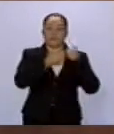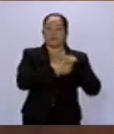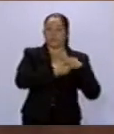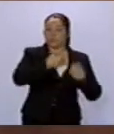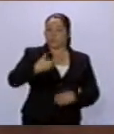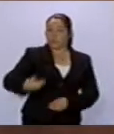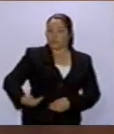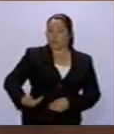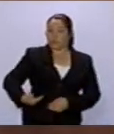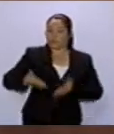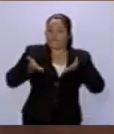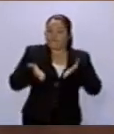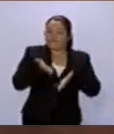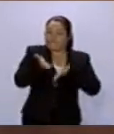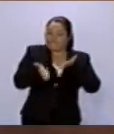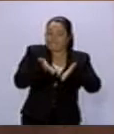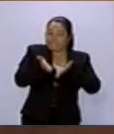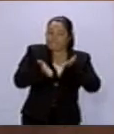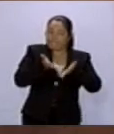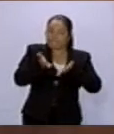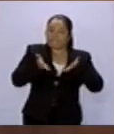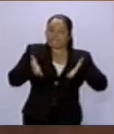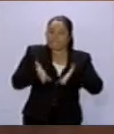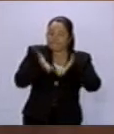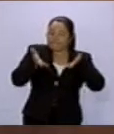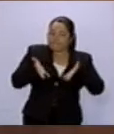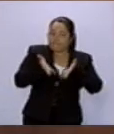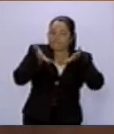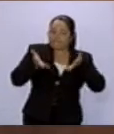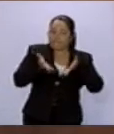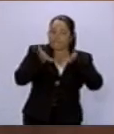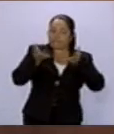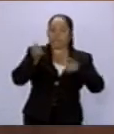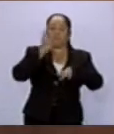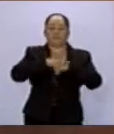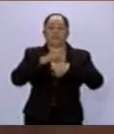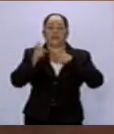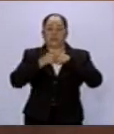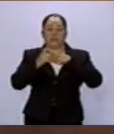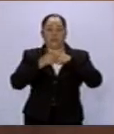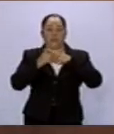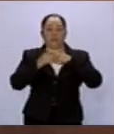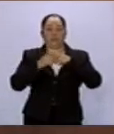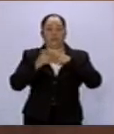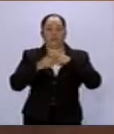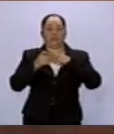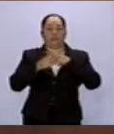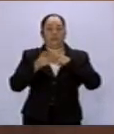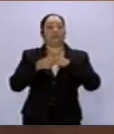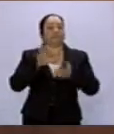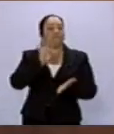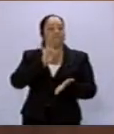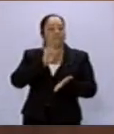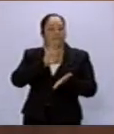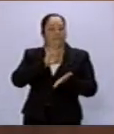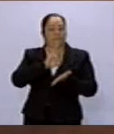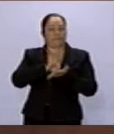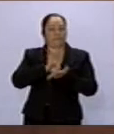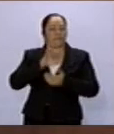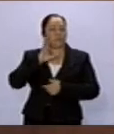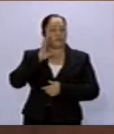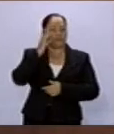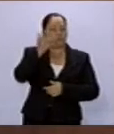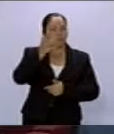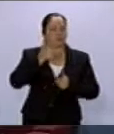Mais Médicos vem atender as demandas mais emergenciais e importantes e que com certeza terão Impacto os